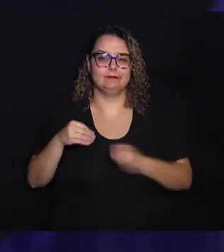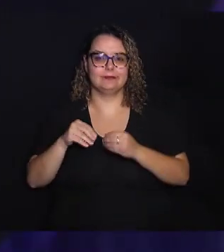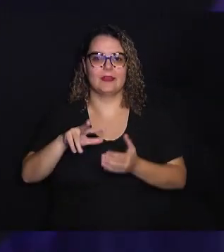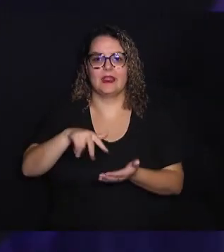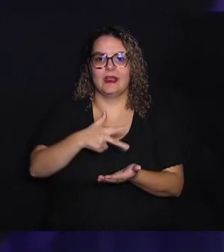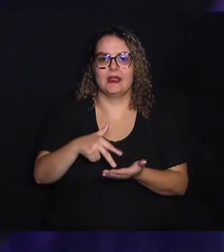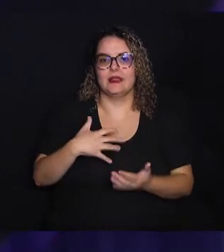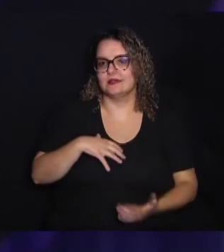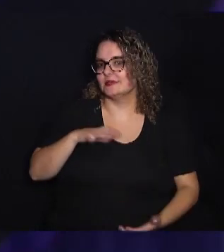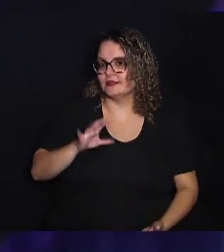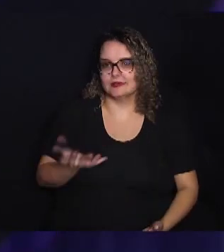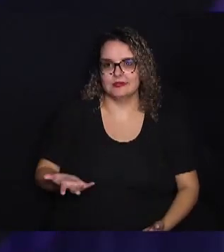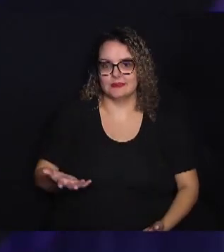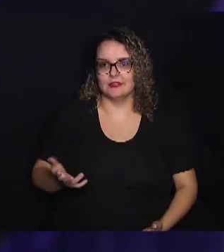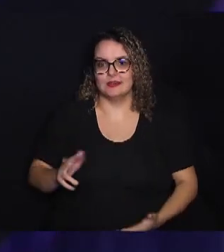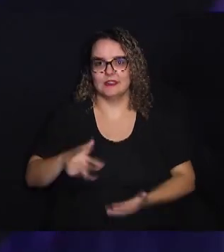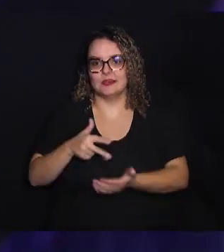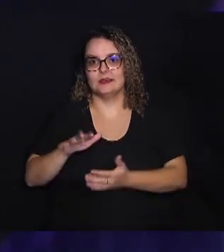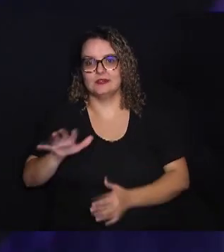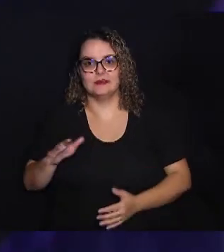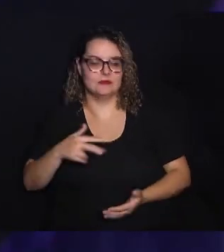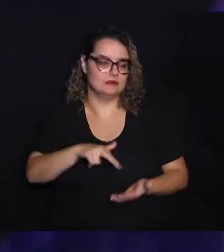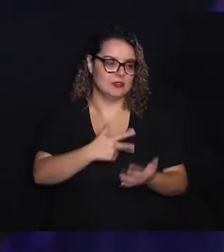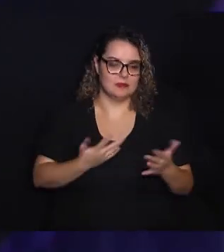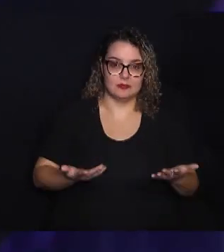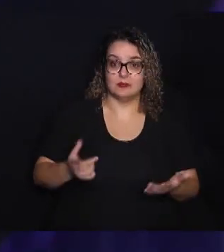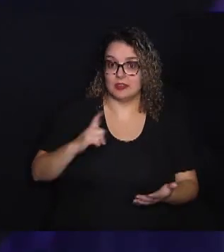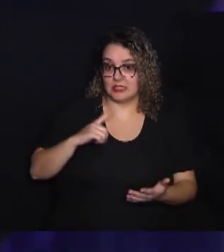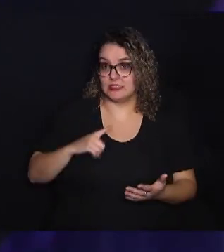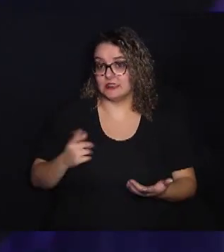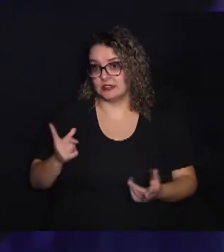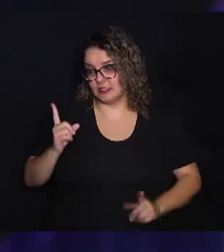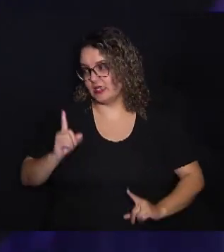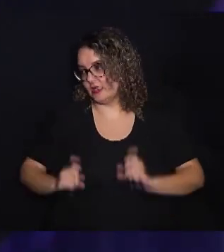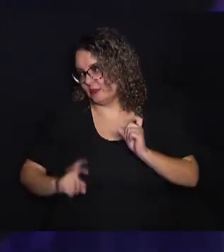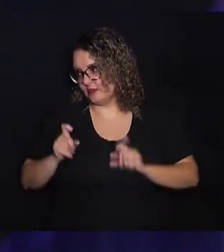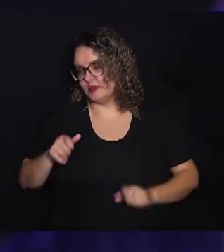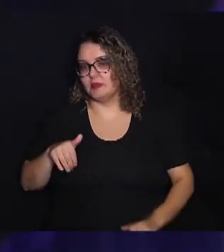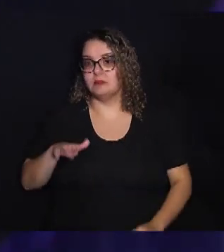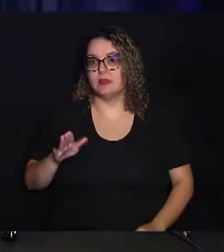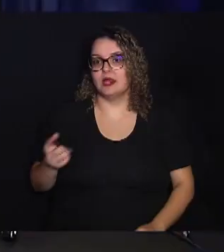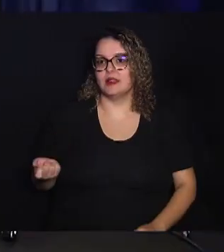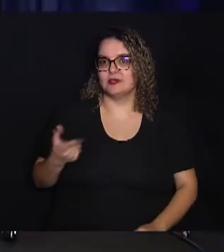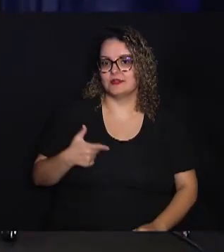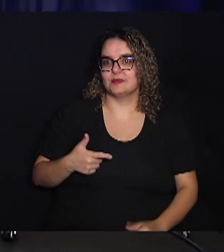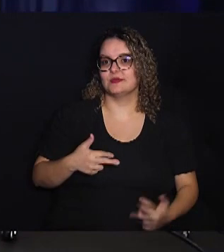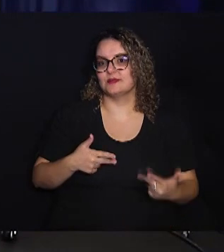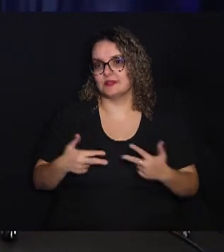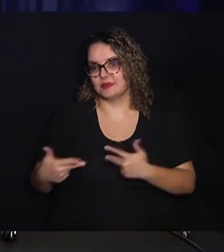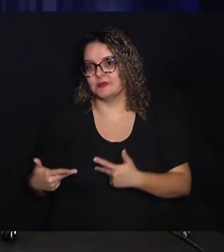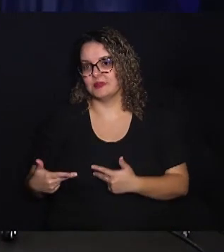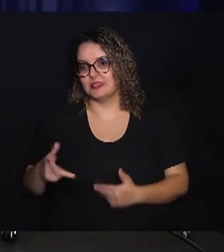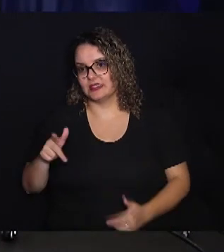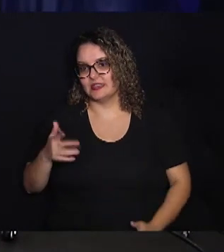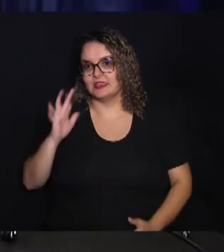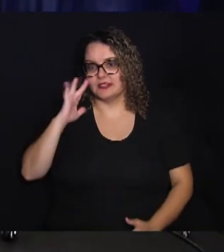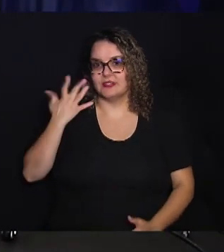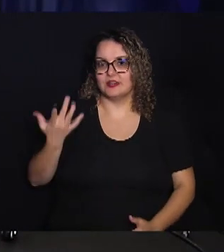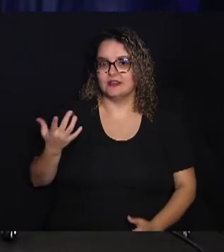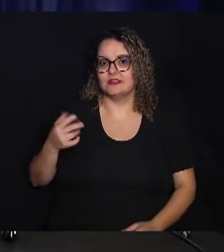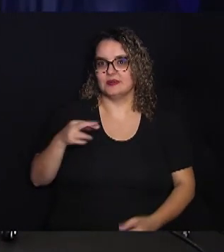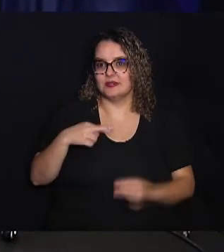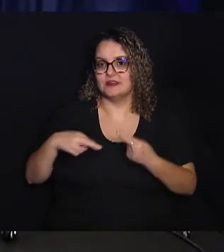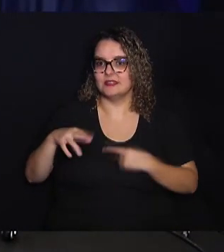assim, né? É dança isso ou dança aquilo, mas existe uma expressividade que está muito além dos formatos, né? E acho que entra um pouco no